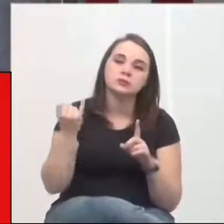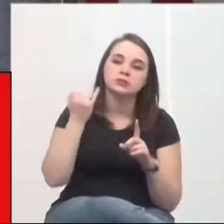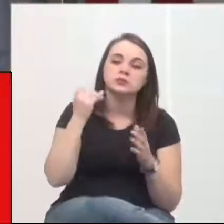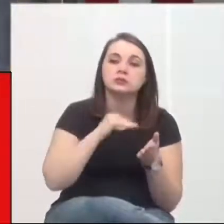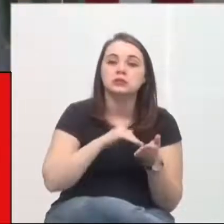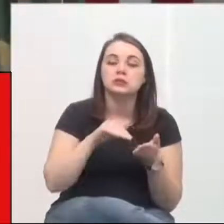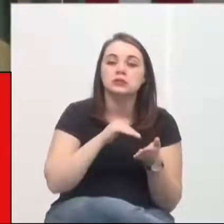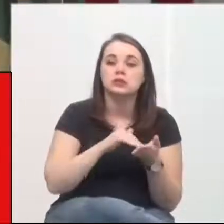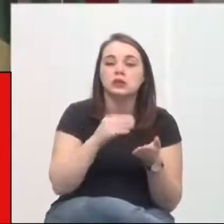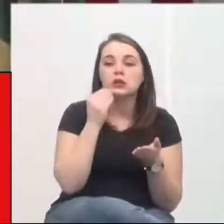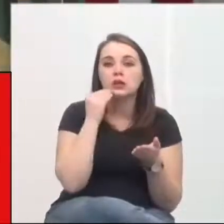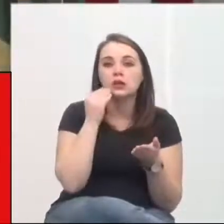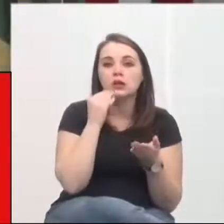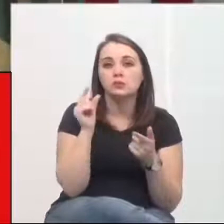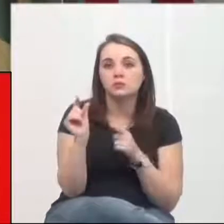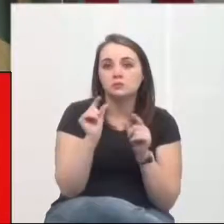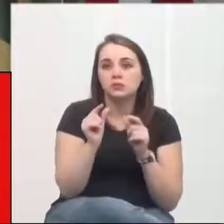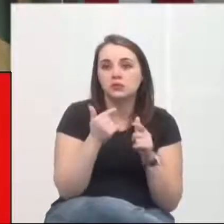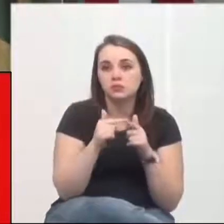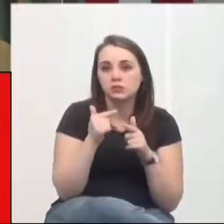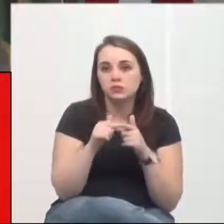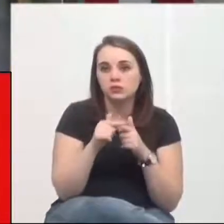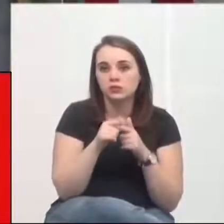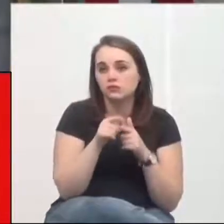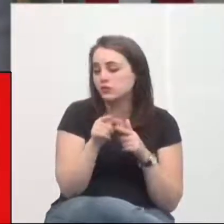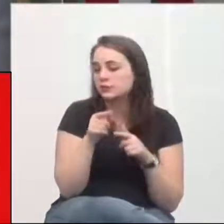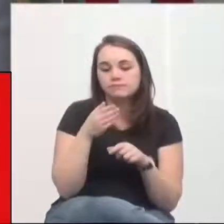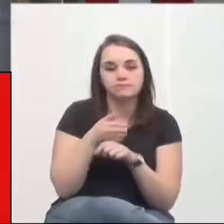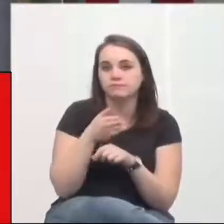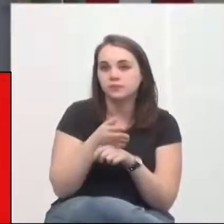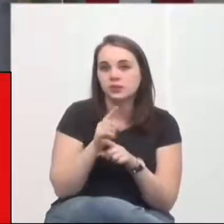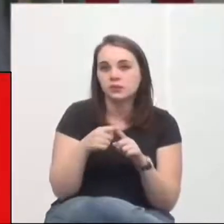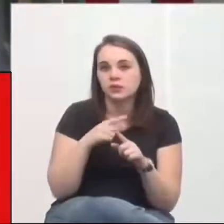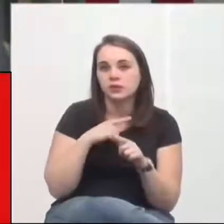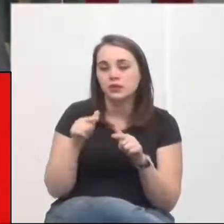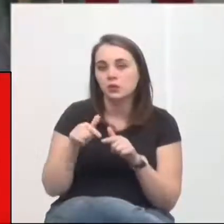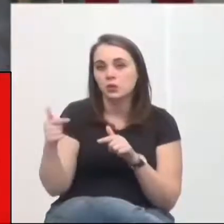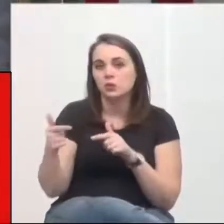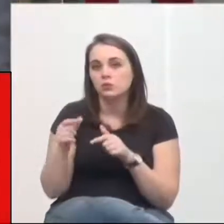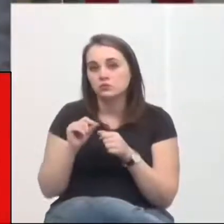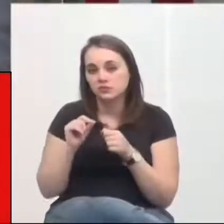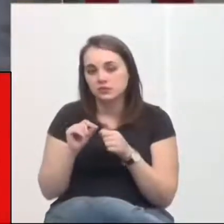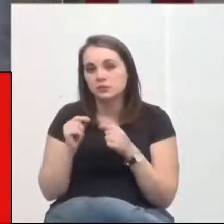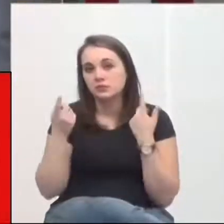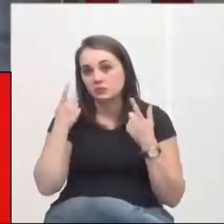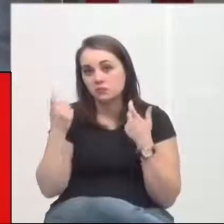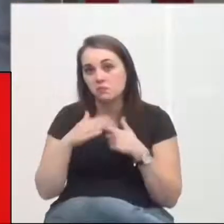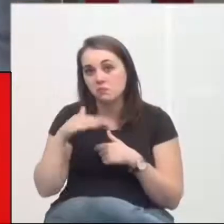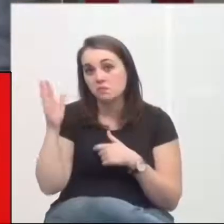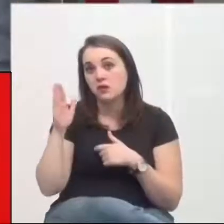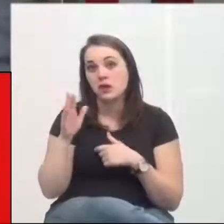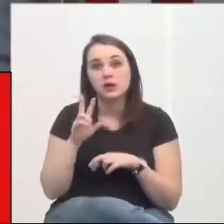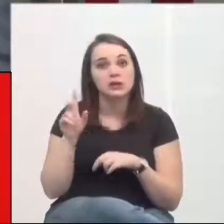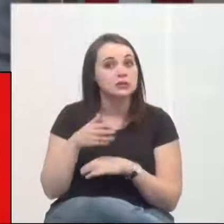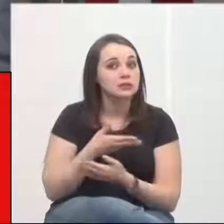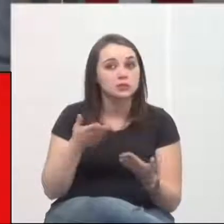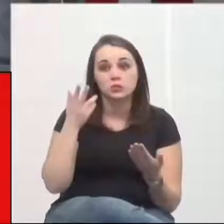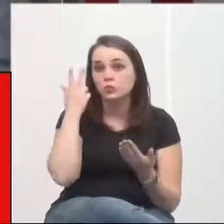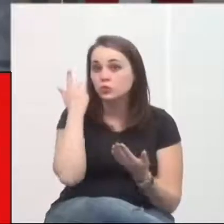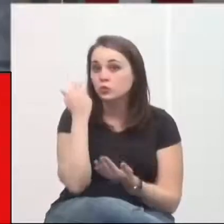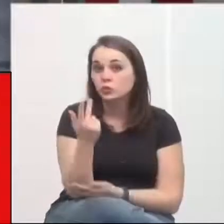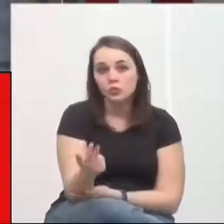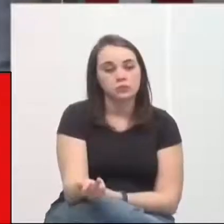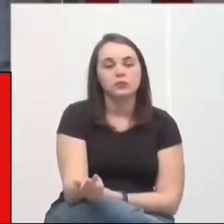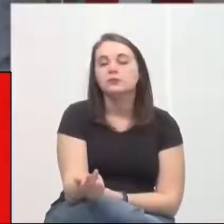é claro, que esses pequenos problemas acabam não se envolvendo, porque tem obras maiores para se preocupar. O que é normal. O